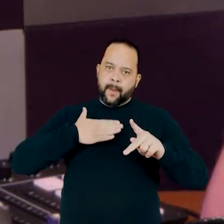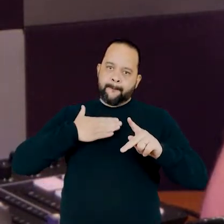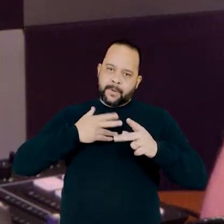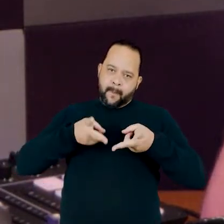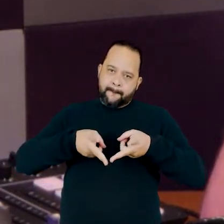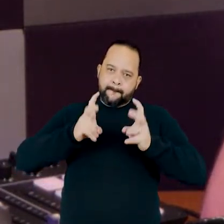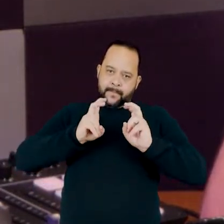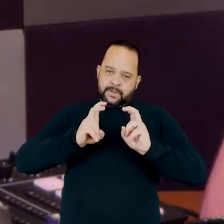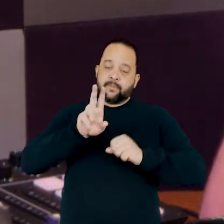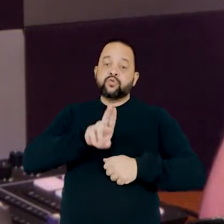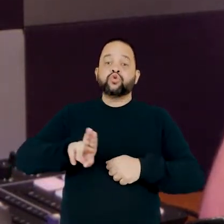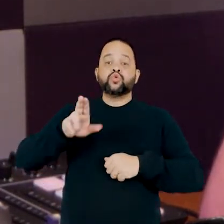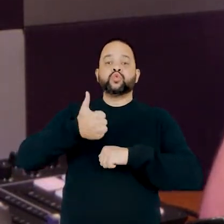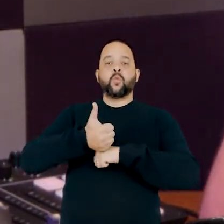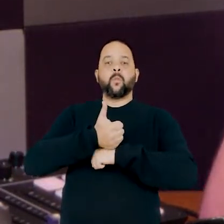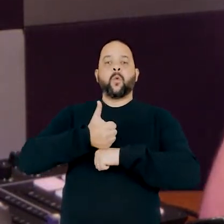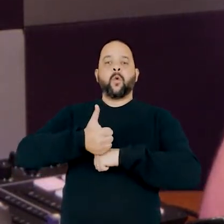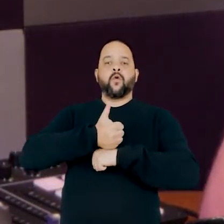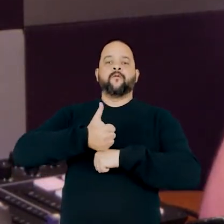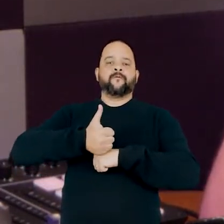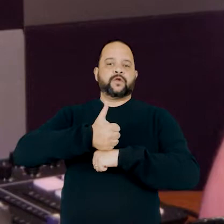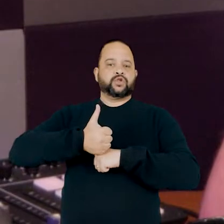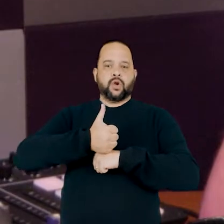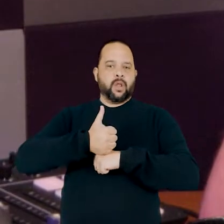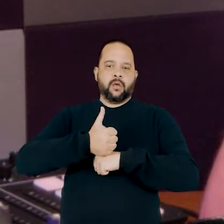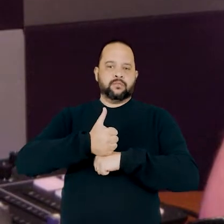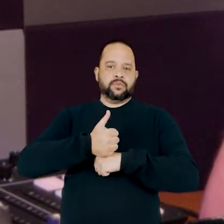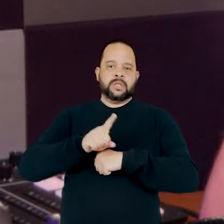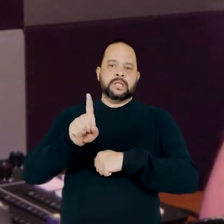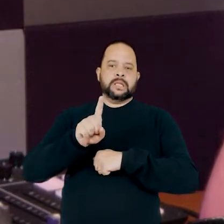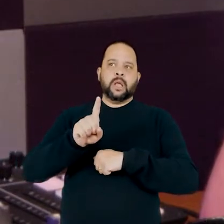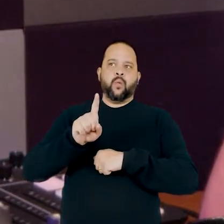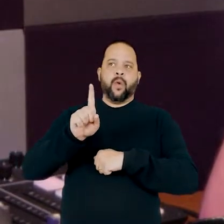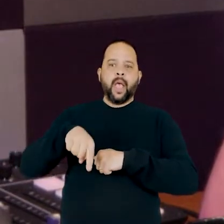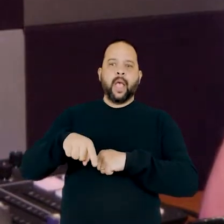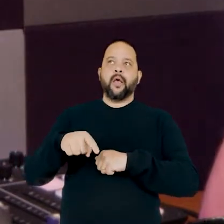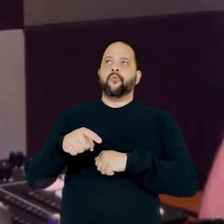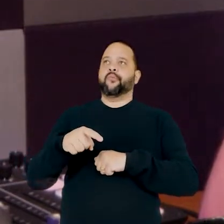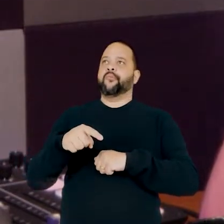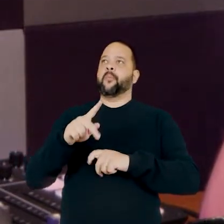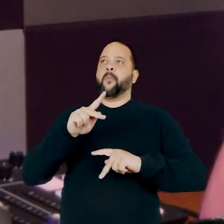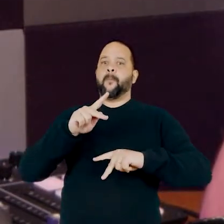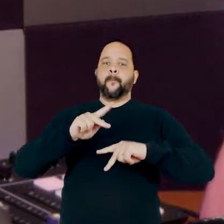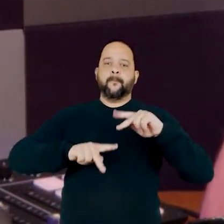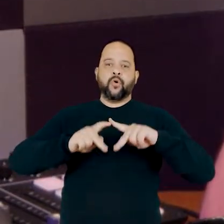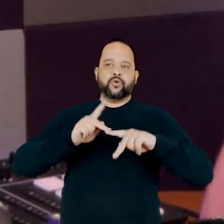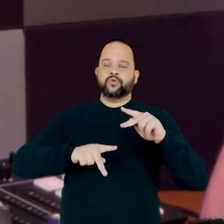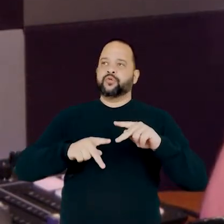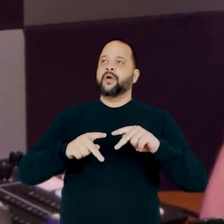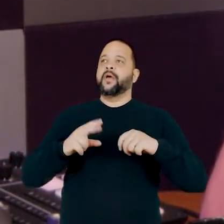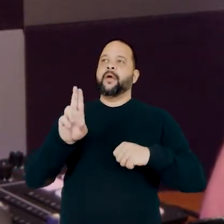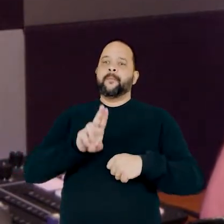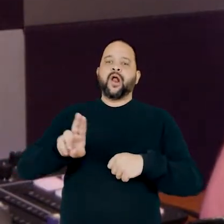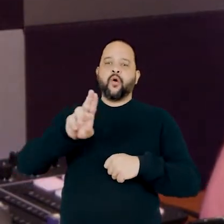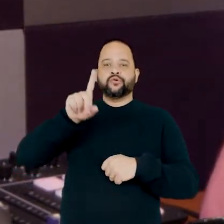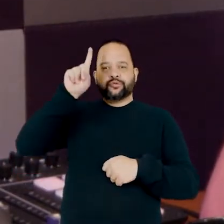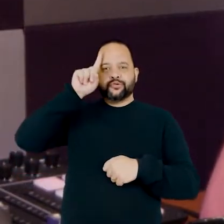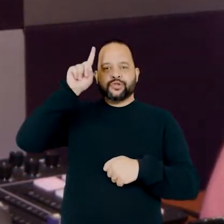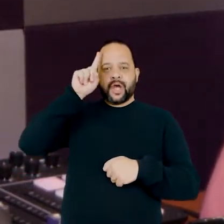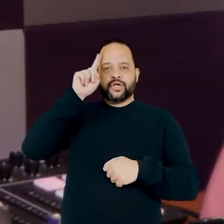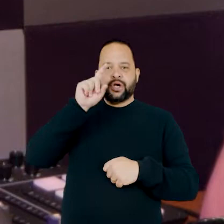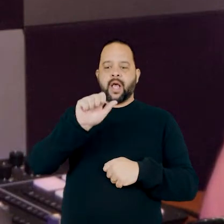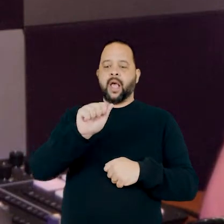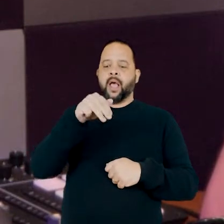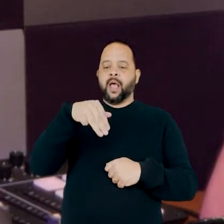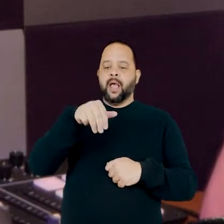visão, de uso profissional. Ele não é um produto para uso do cotidiano amador, né, ou pelo menos não é a